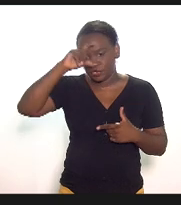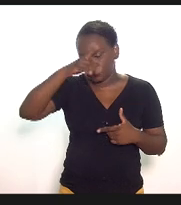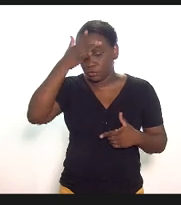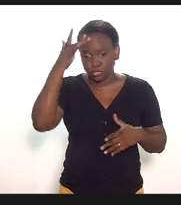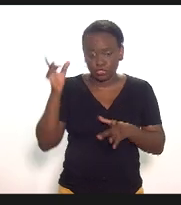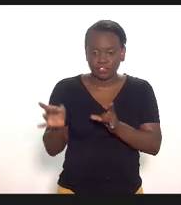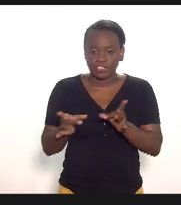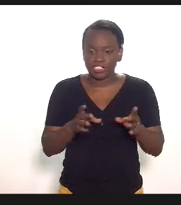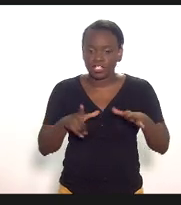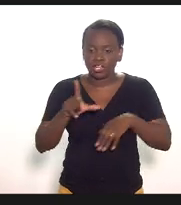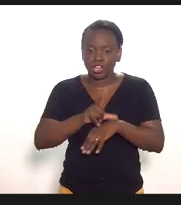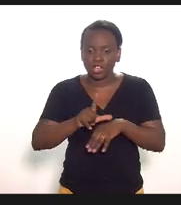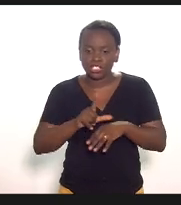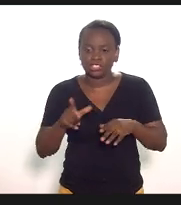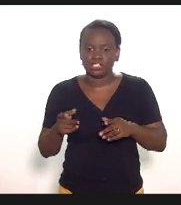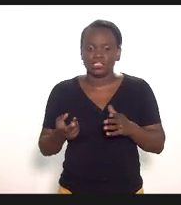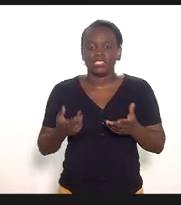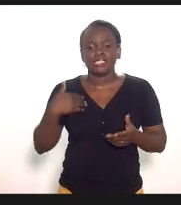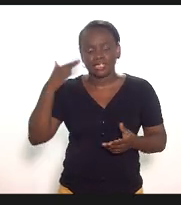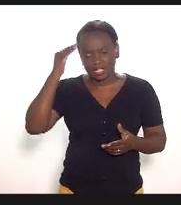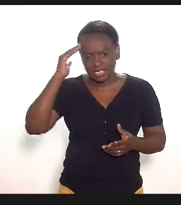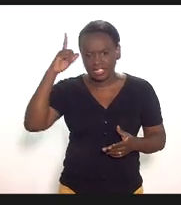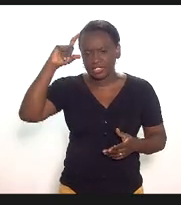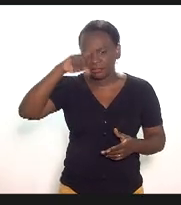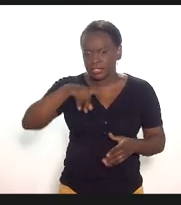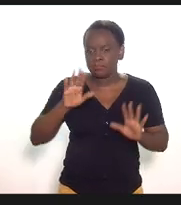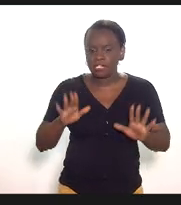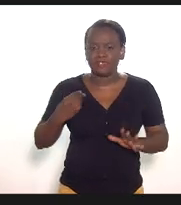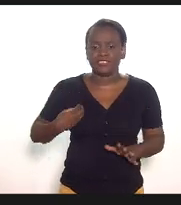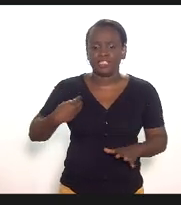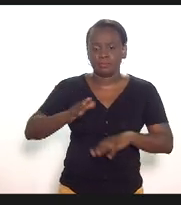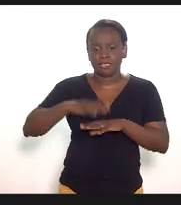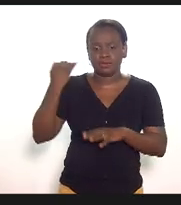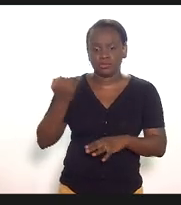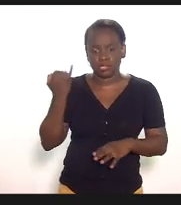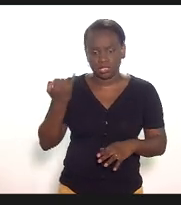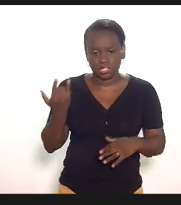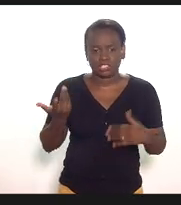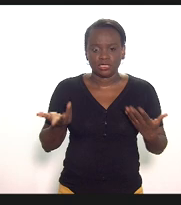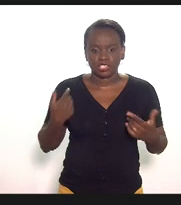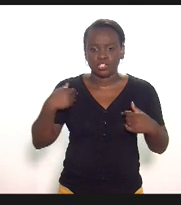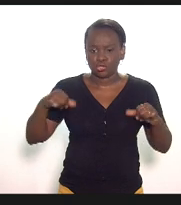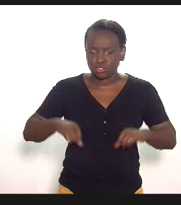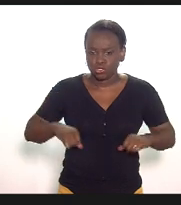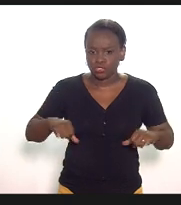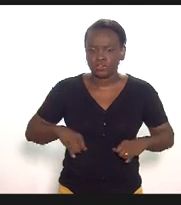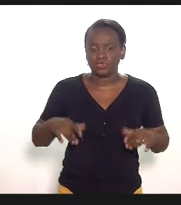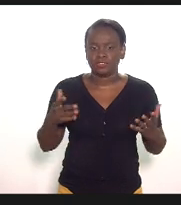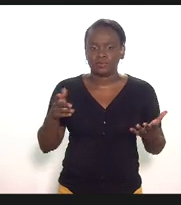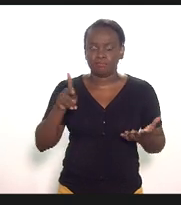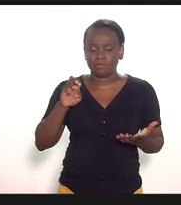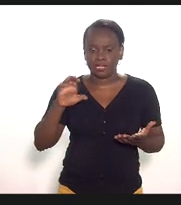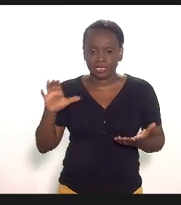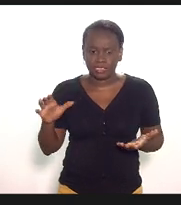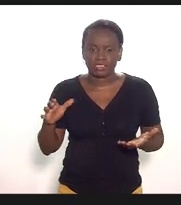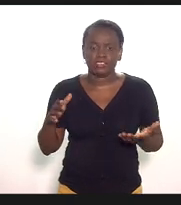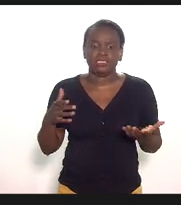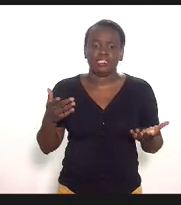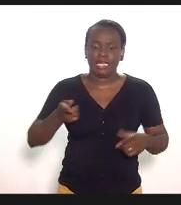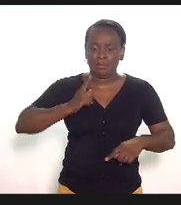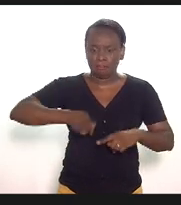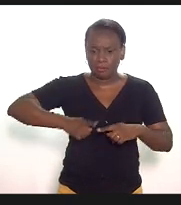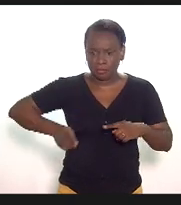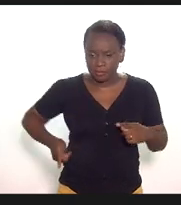comerciante. A gente entende a complexidade, mas a vida é mais importante. Eu mesmo estou sofrendo na pele essas